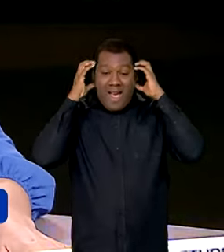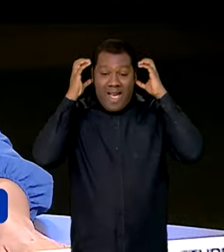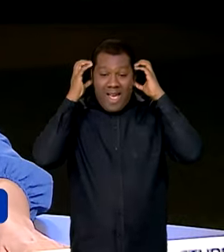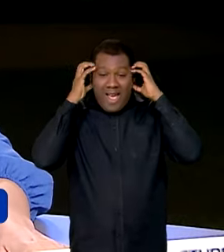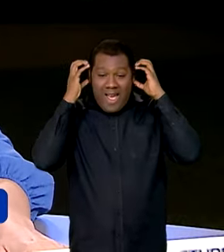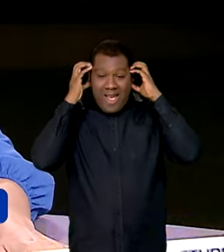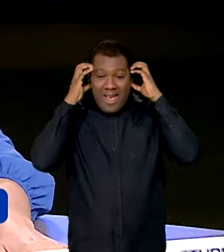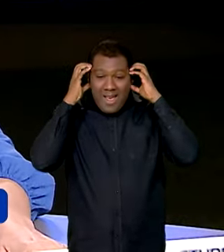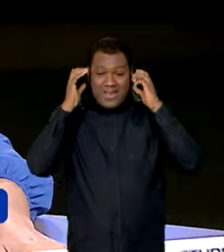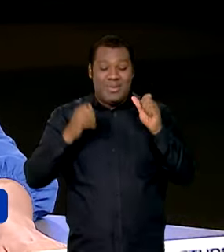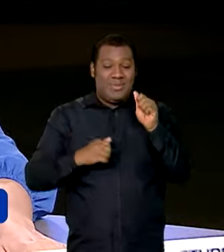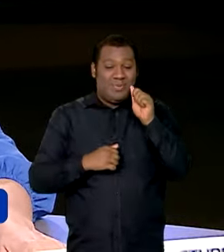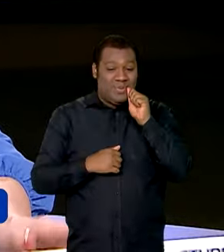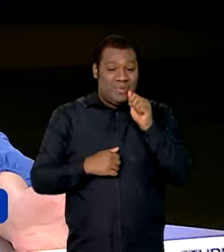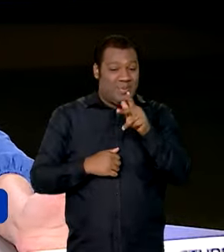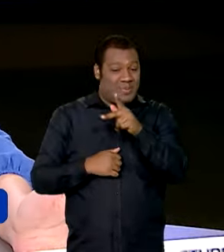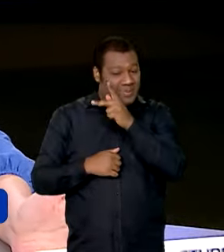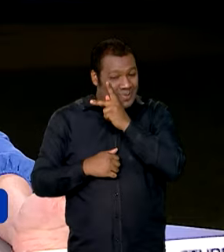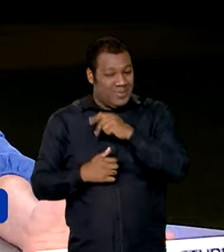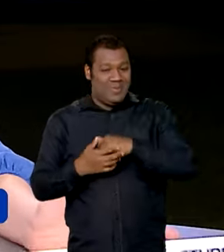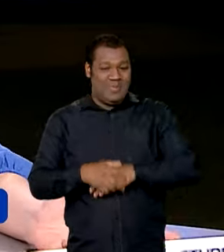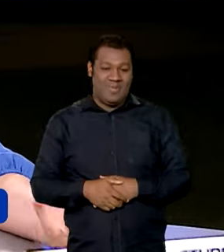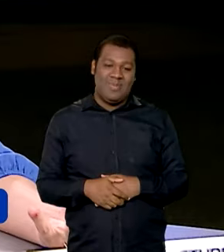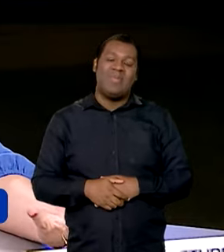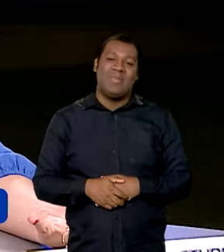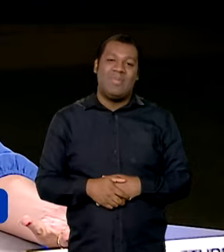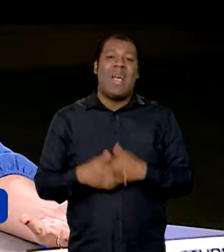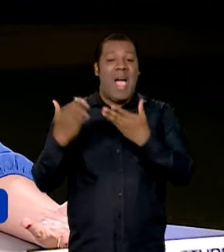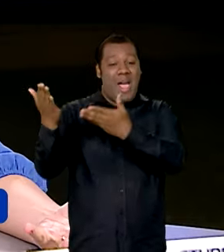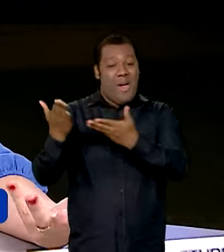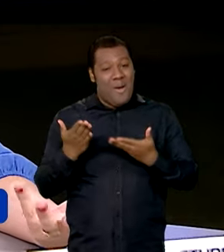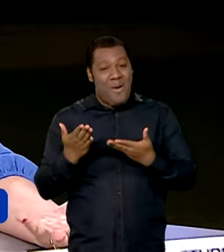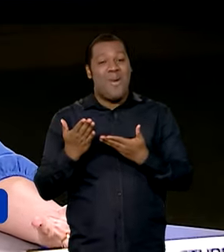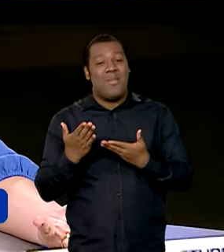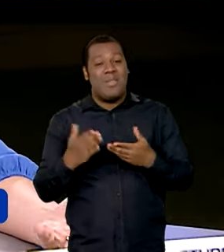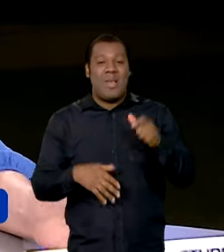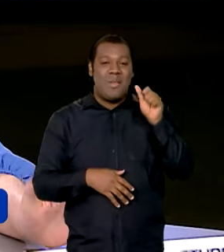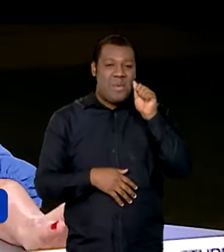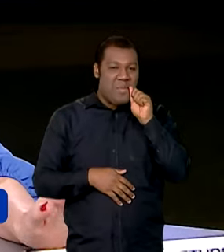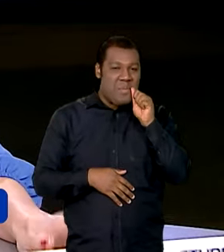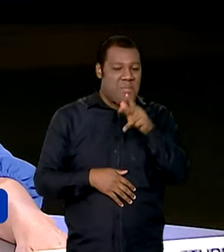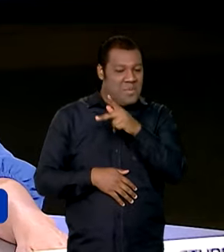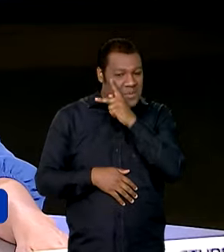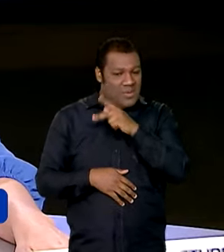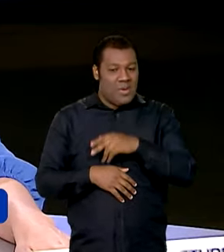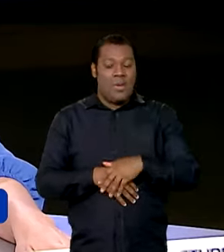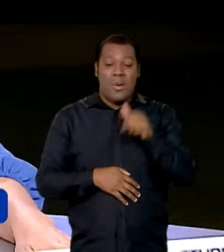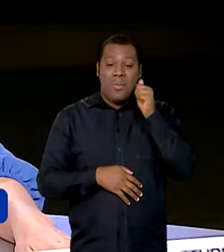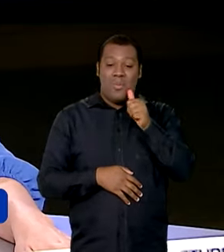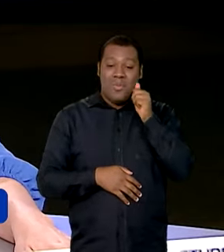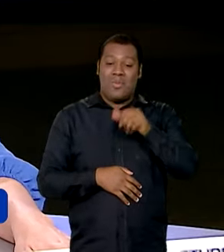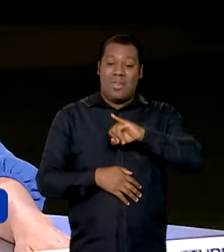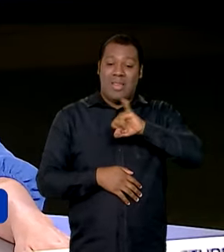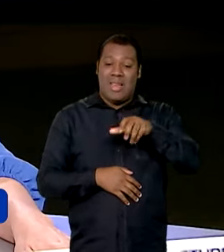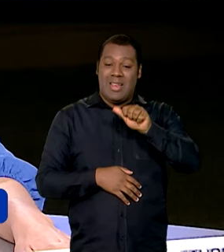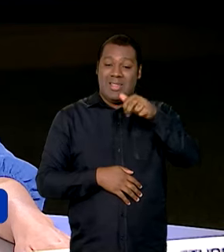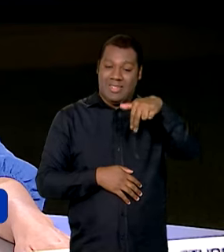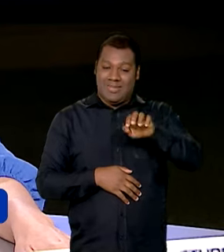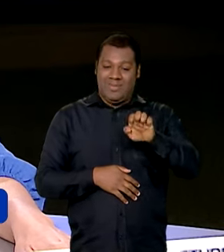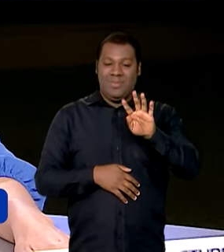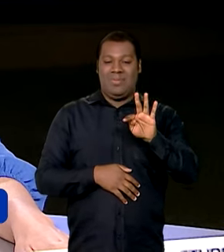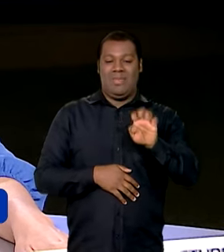Macapá E aí a gente vai chamar Macapá obviamente a gente vai conversar lá com a Janete Carvalho Oi